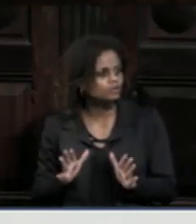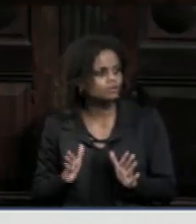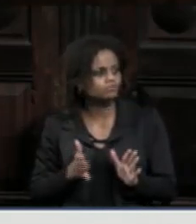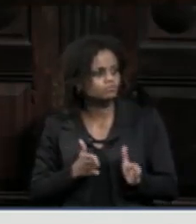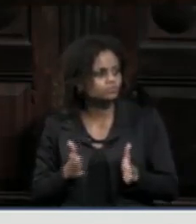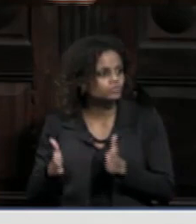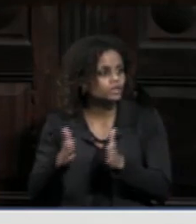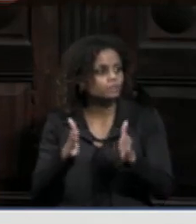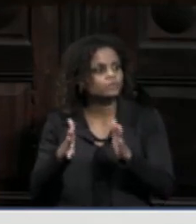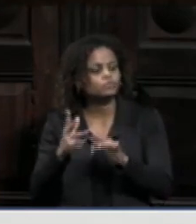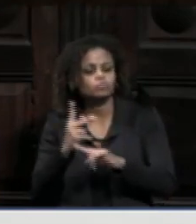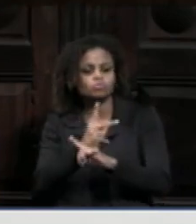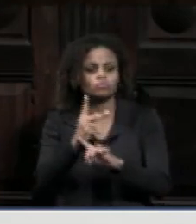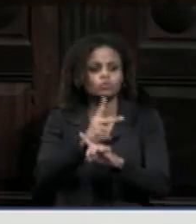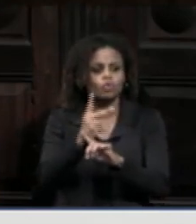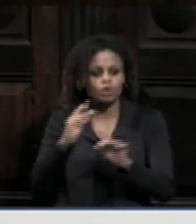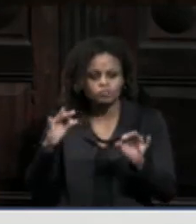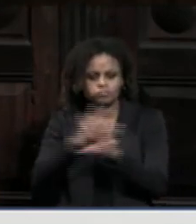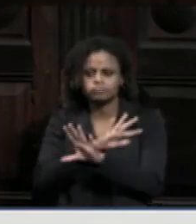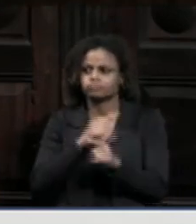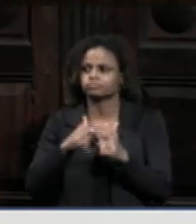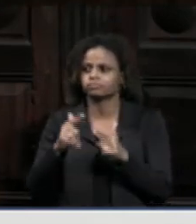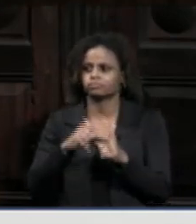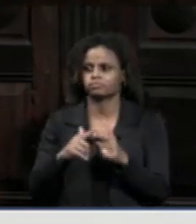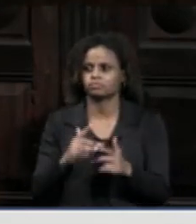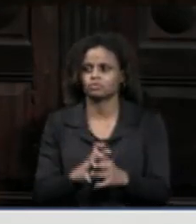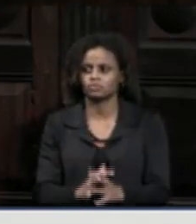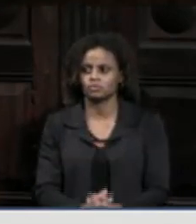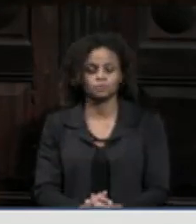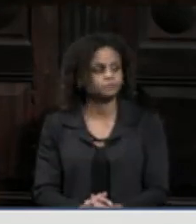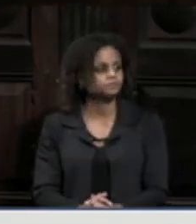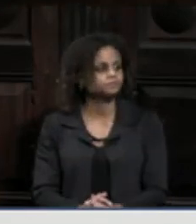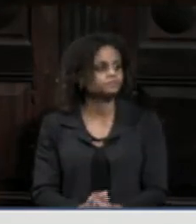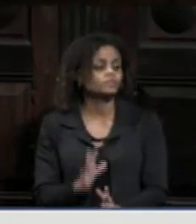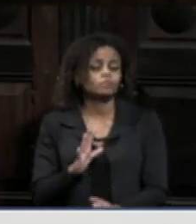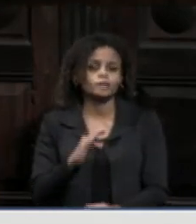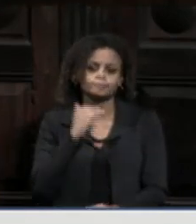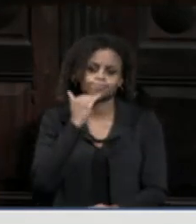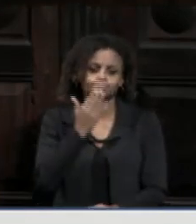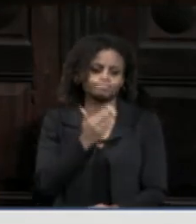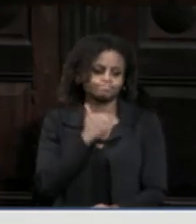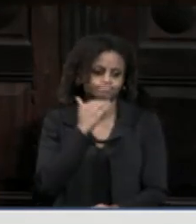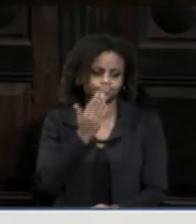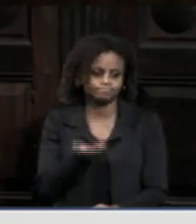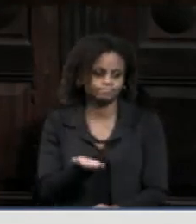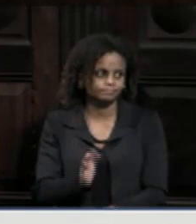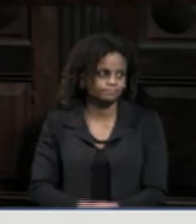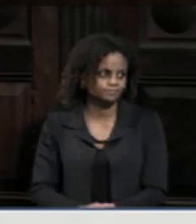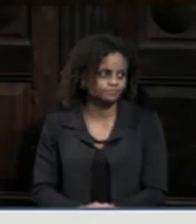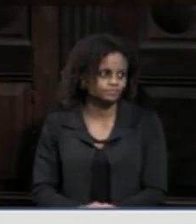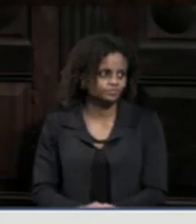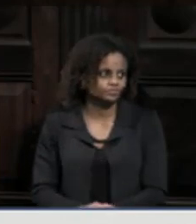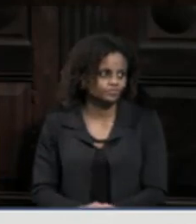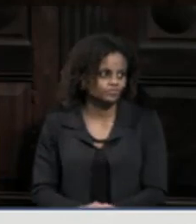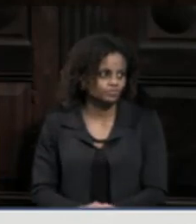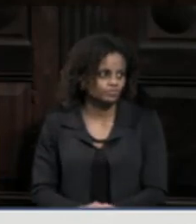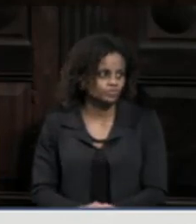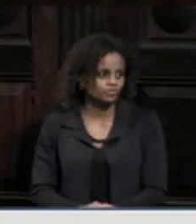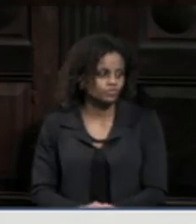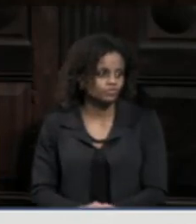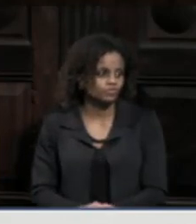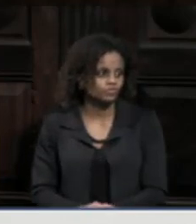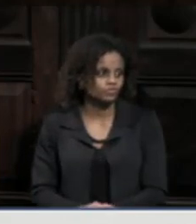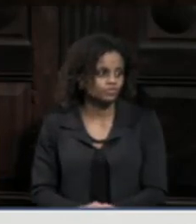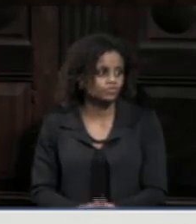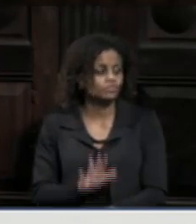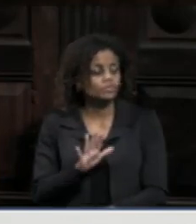caminho de se buscar uma solução para o caso. Não adiantou muita coisa. Na intervenção que eu fiz, eu